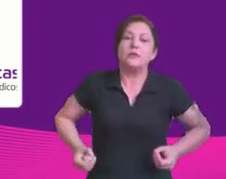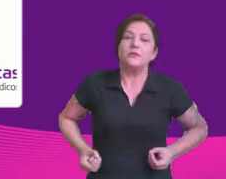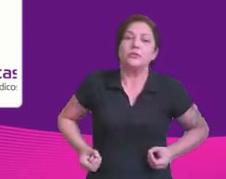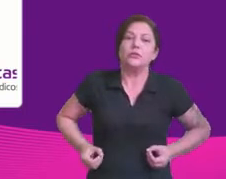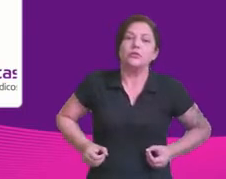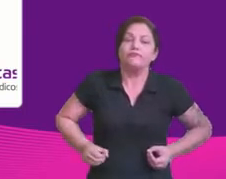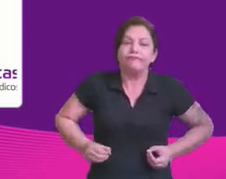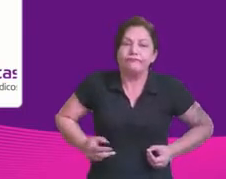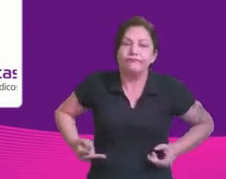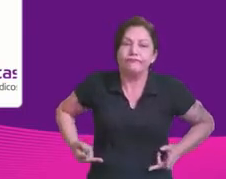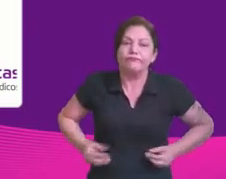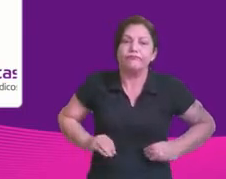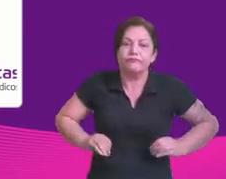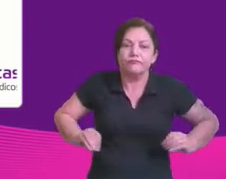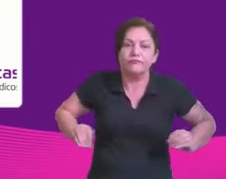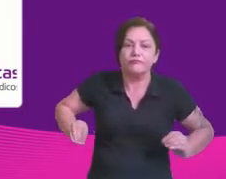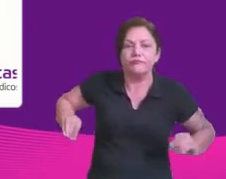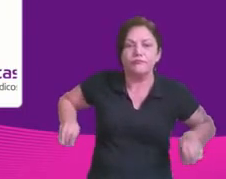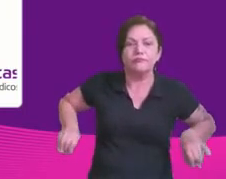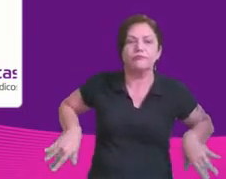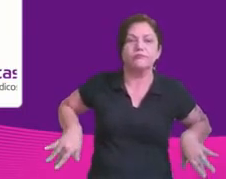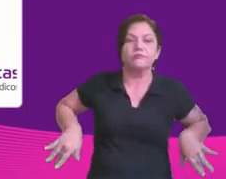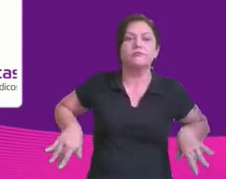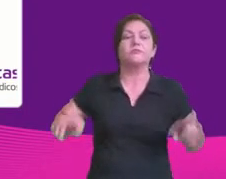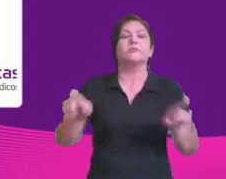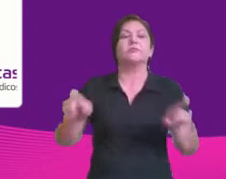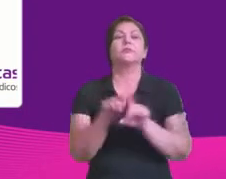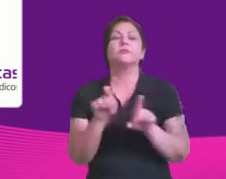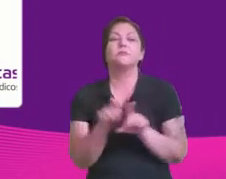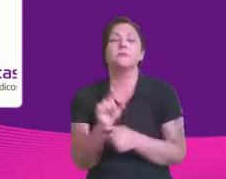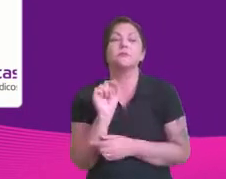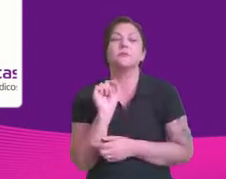E veio que tudo se tratava de